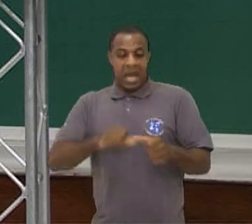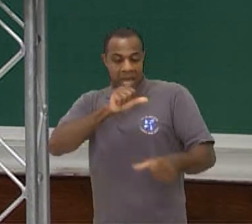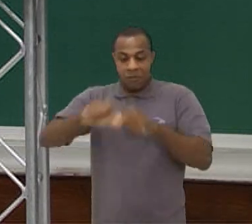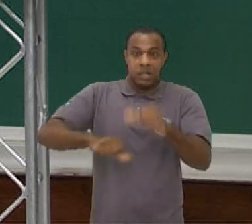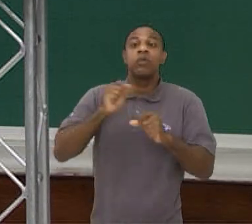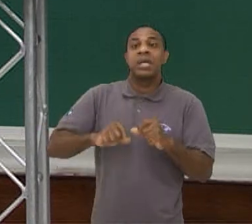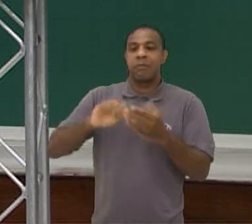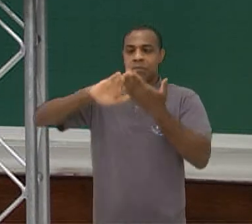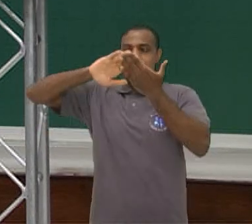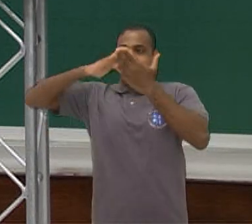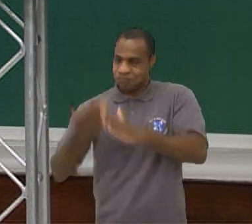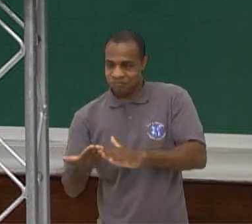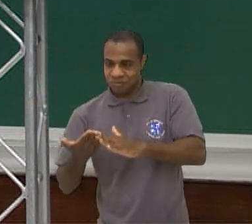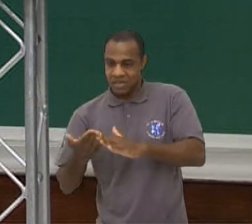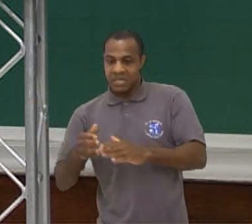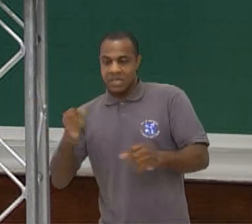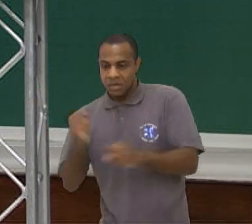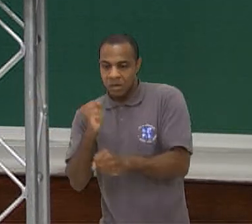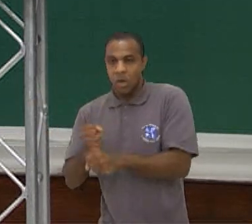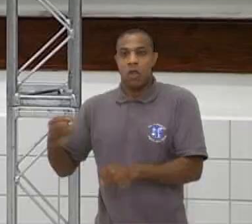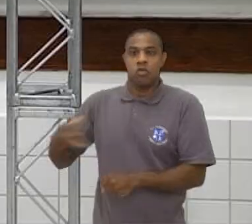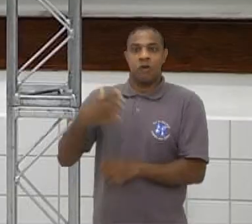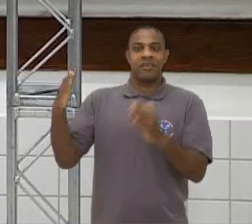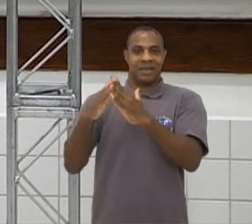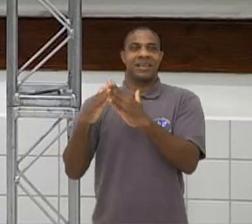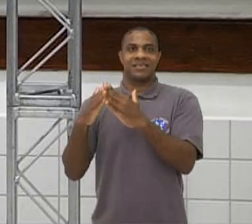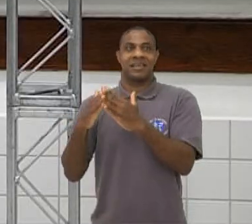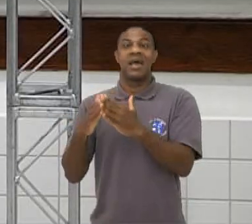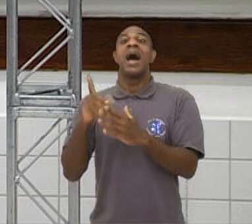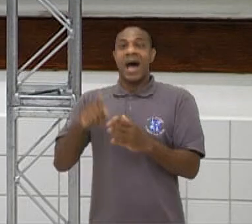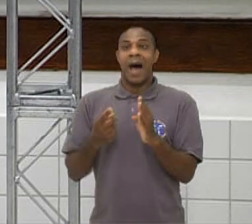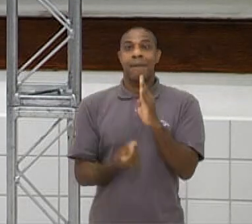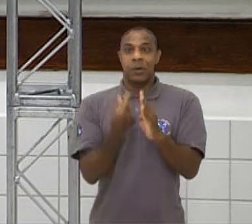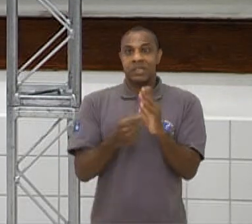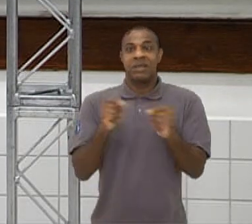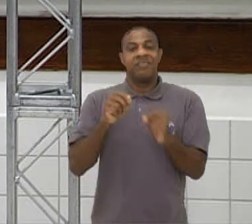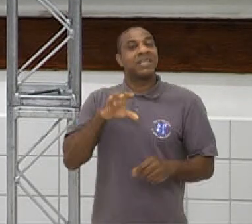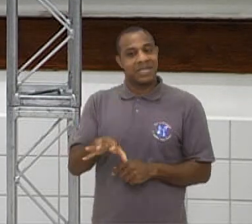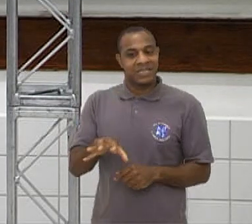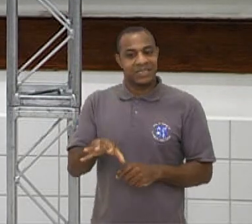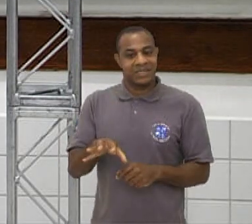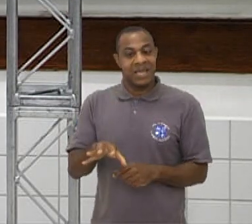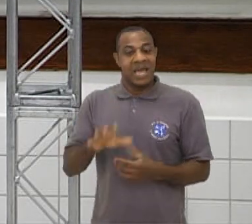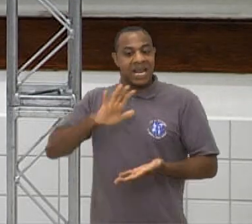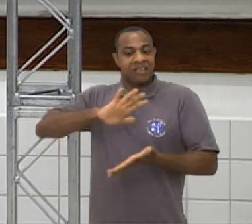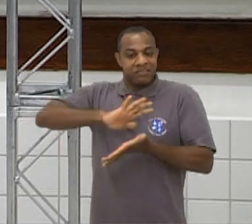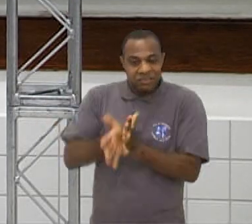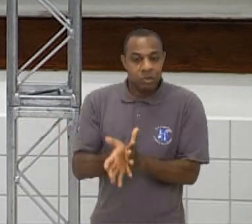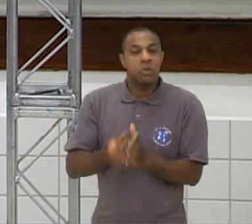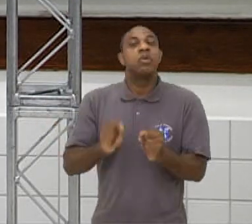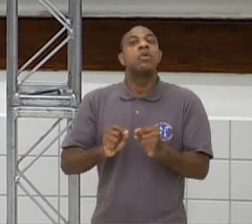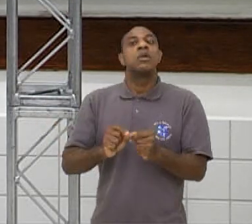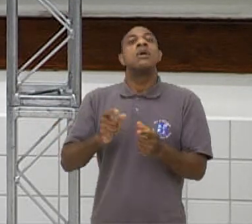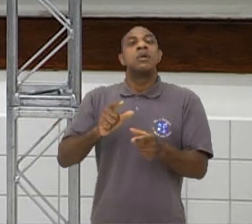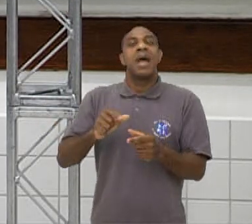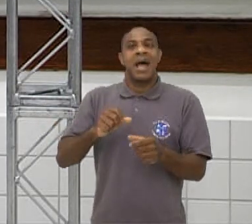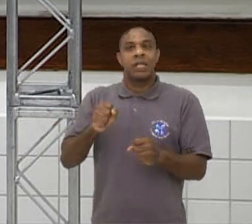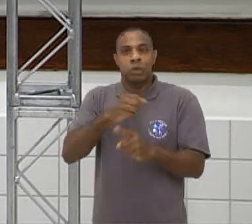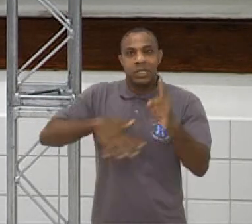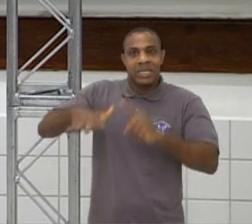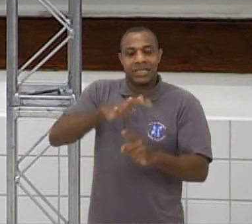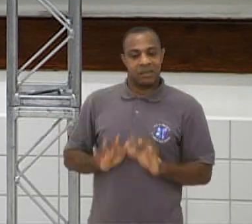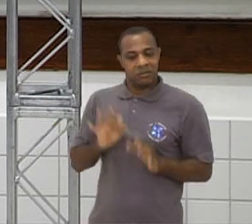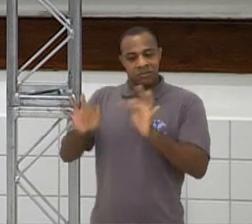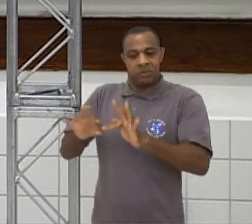construir uma outra completamente nova. Foi isso que a burguesia fez. Ela destruiu a sociedade feudal e todos os seus